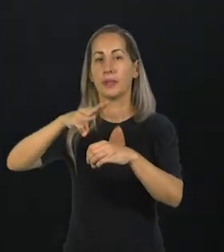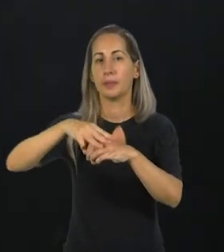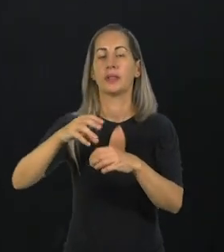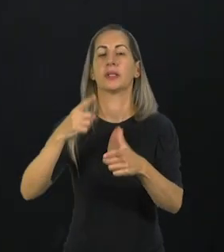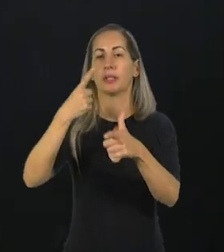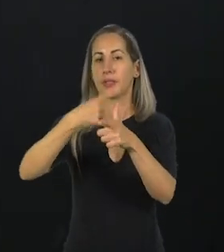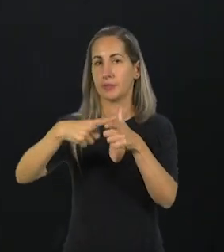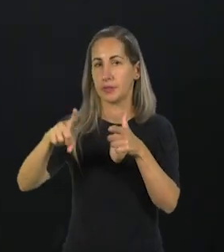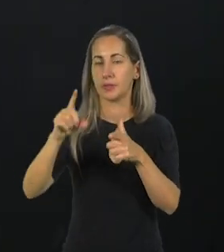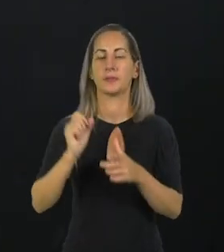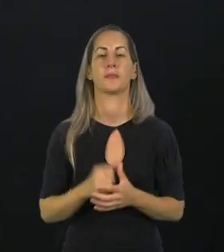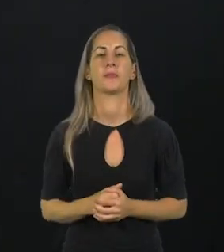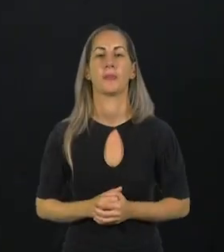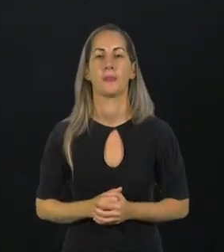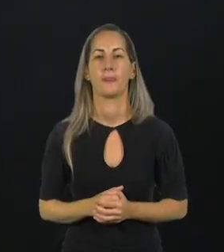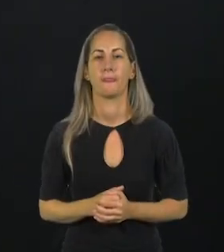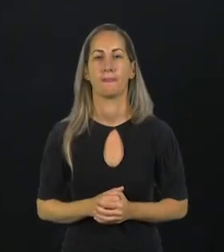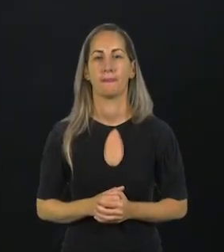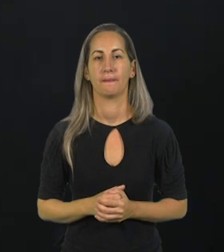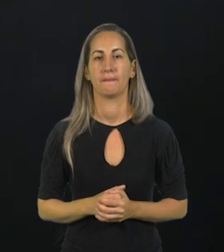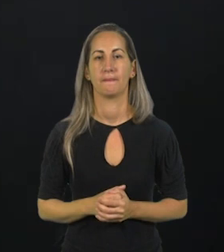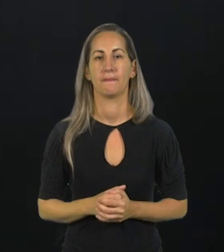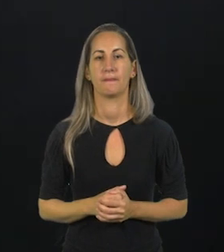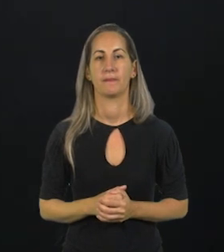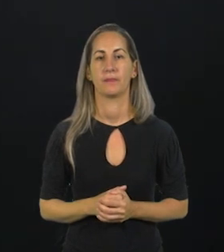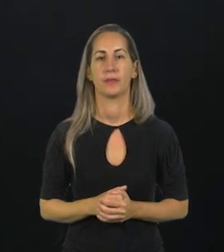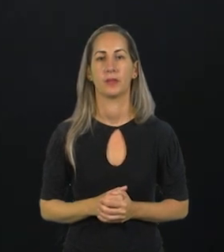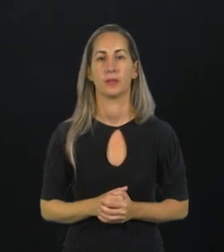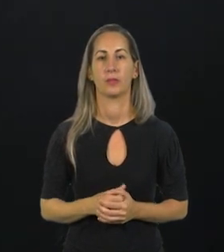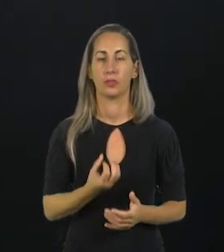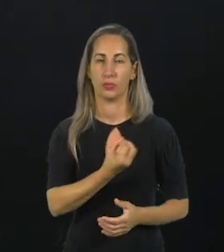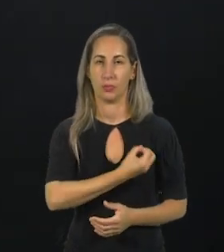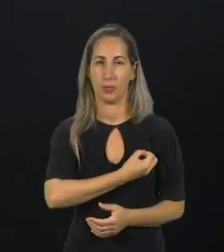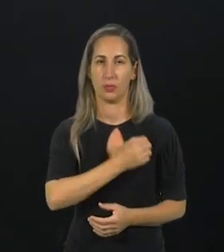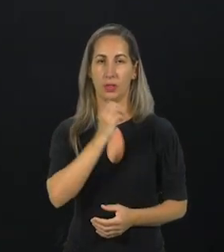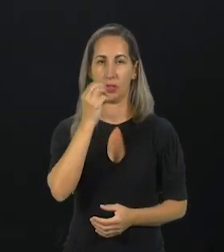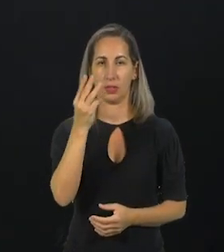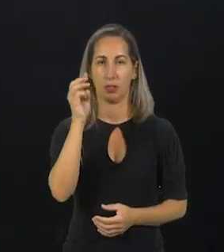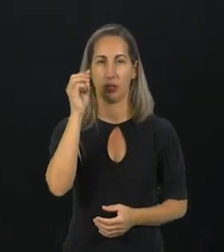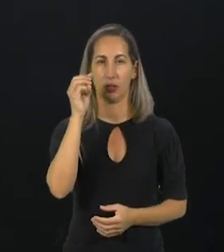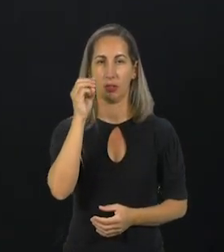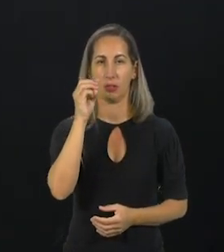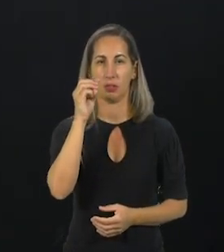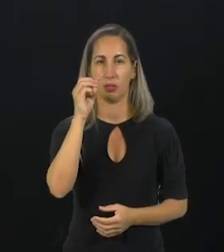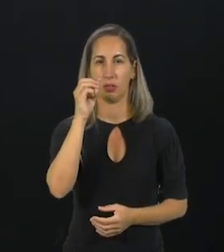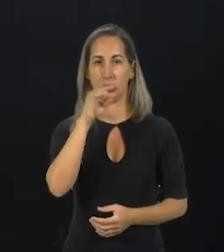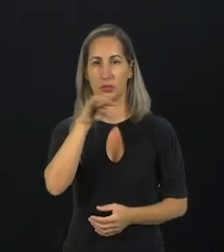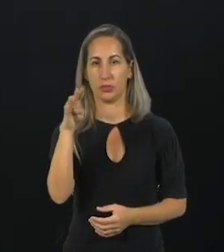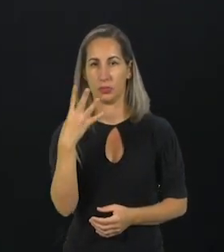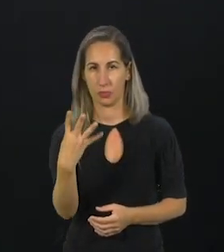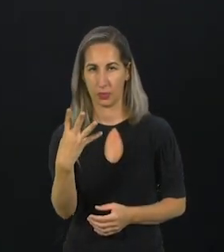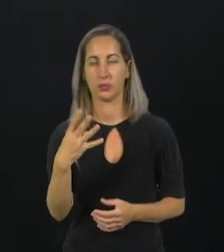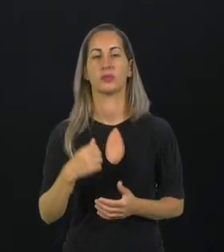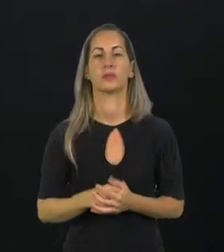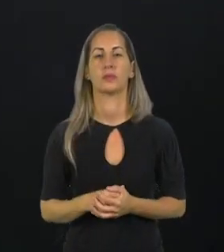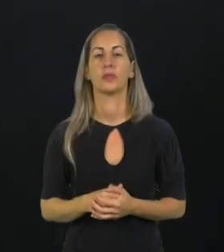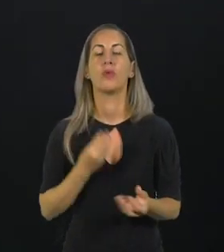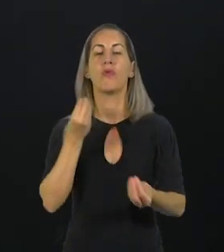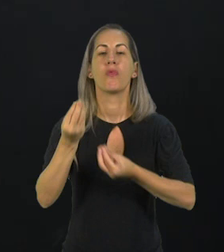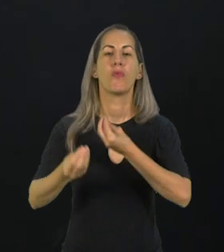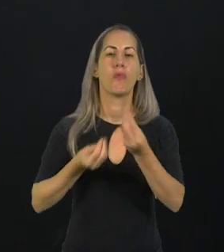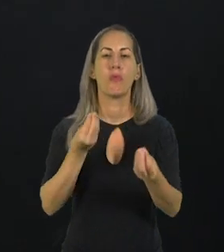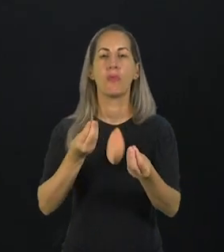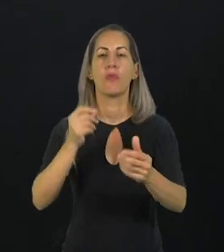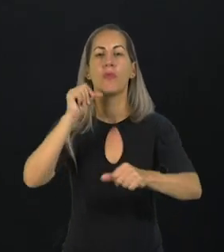divisão. Então, repare aqui comigo. O nosso primeiro número aqui é 3/4, ou 3/4. Como é que a